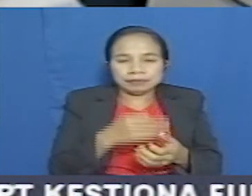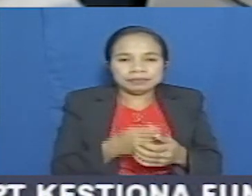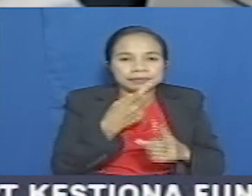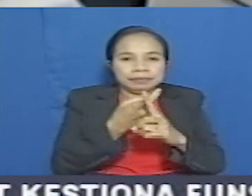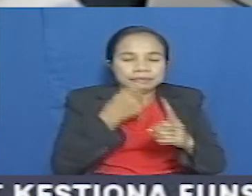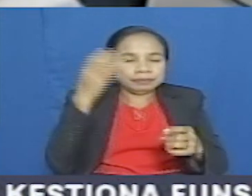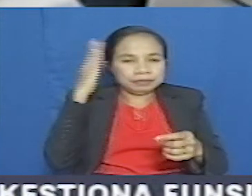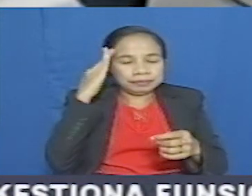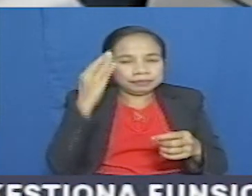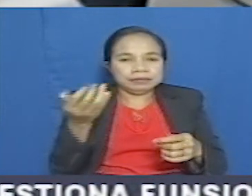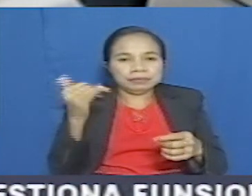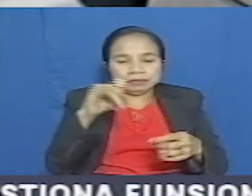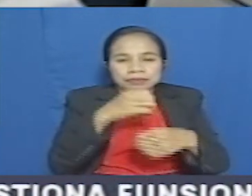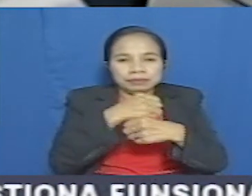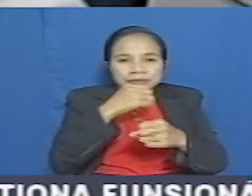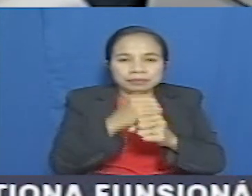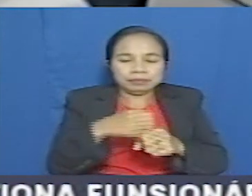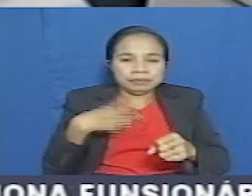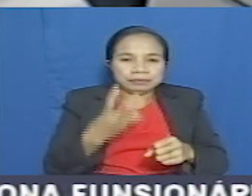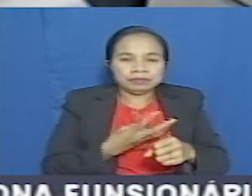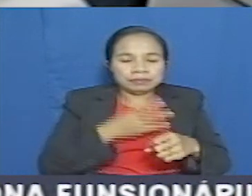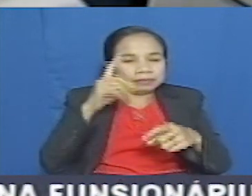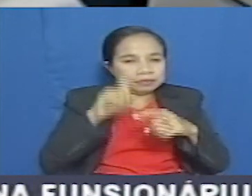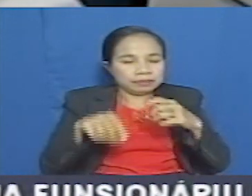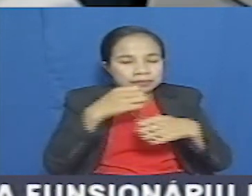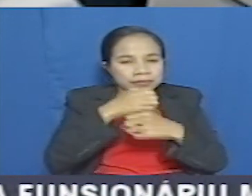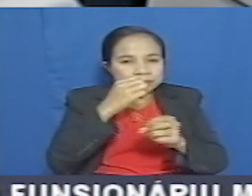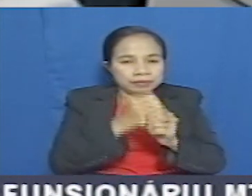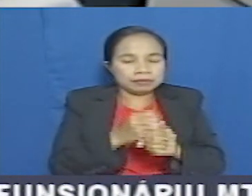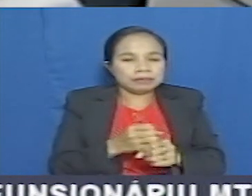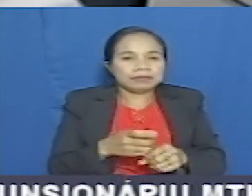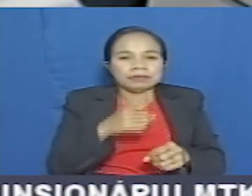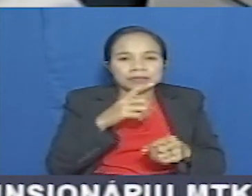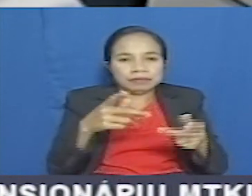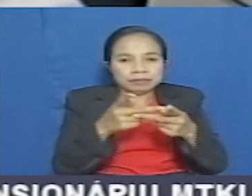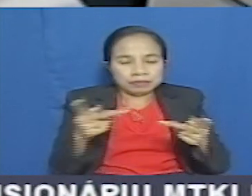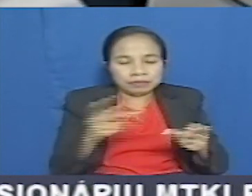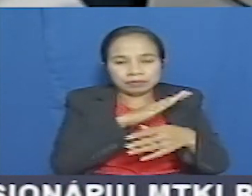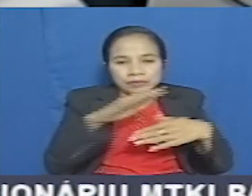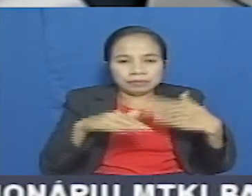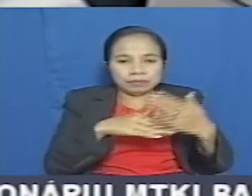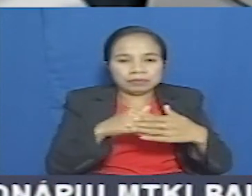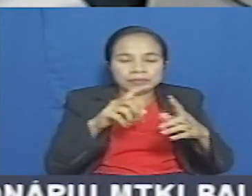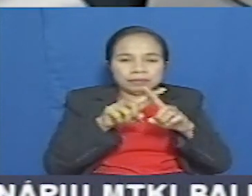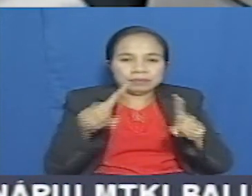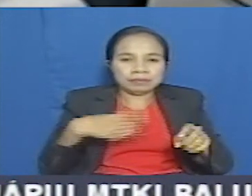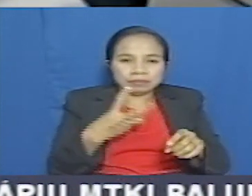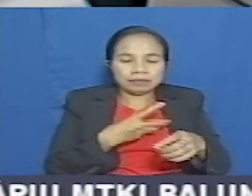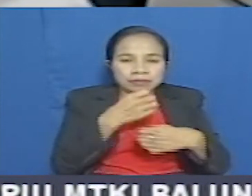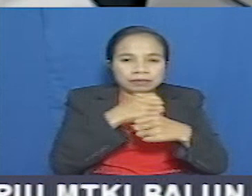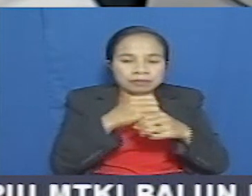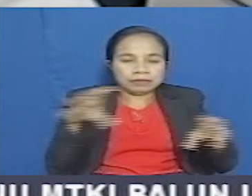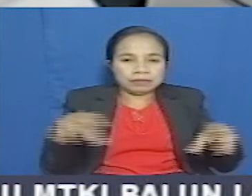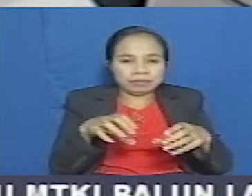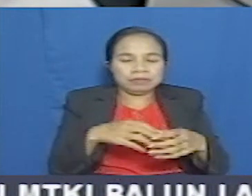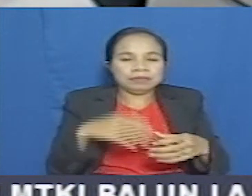russa intervenção se ralo, itala bele cobre fatim o todo, mas bem ita ralo coordenação,